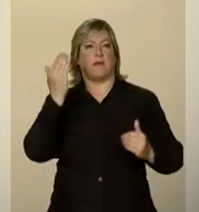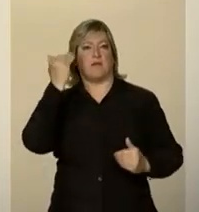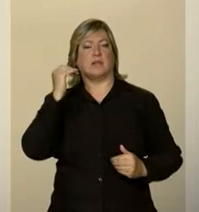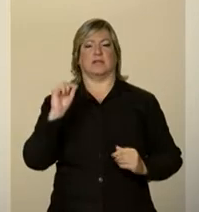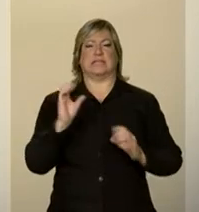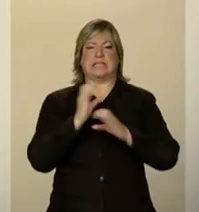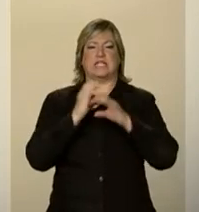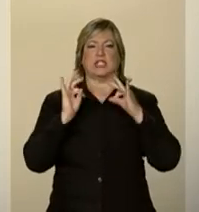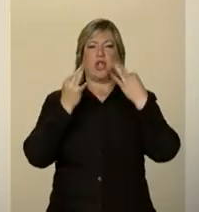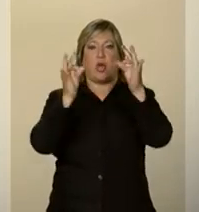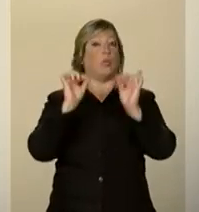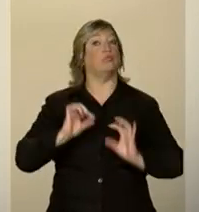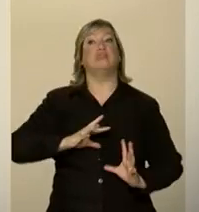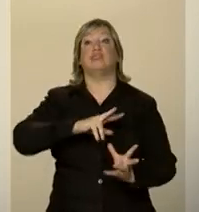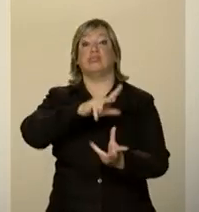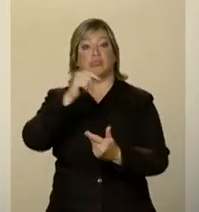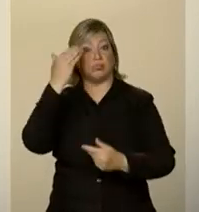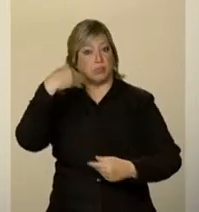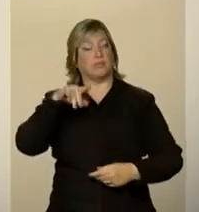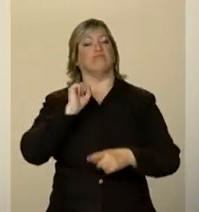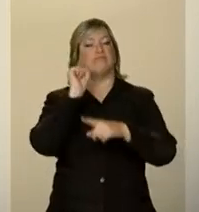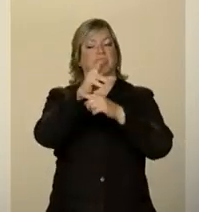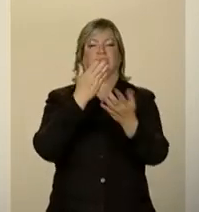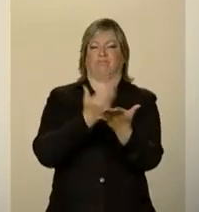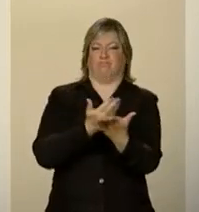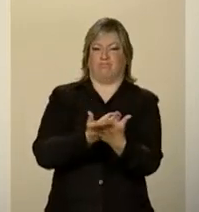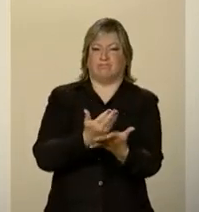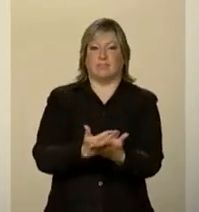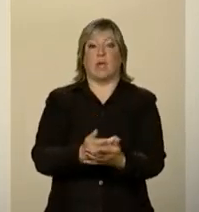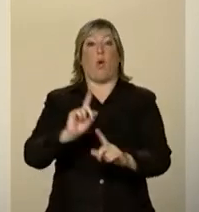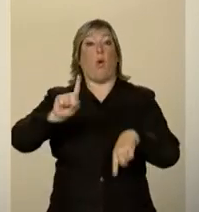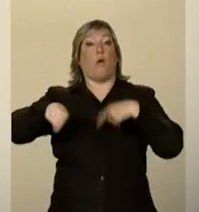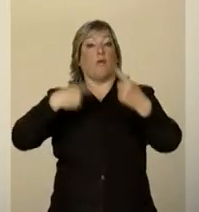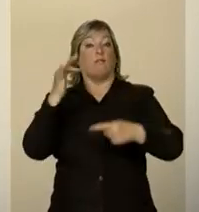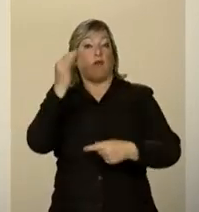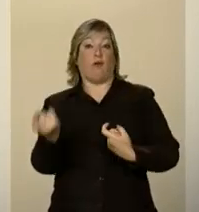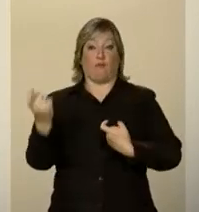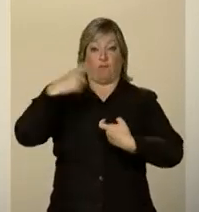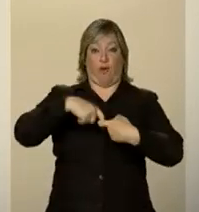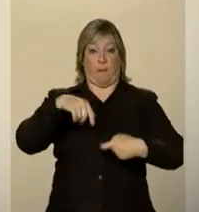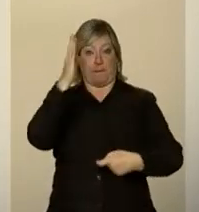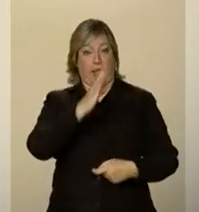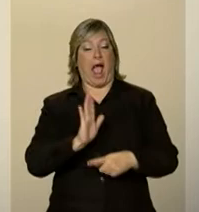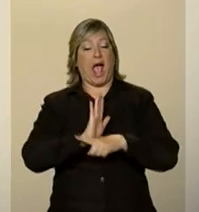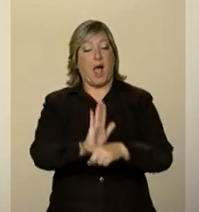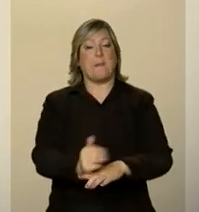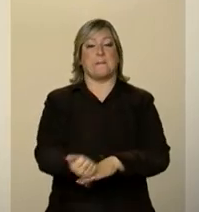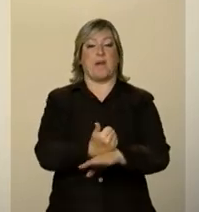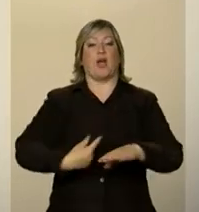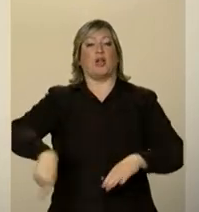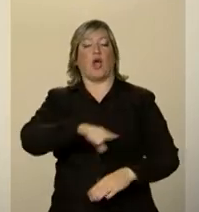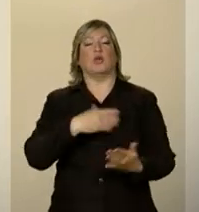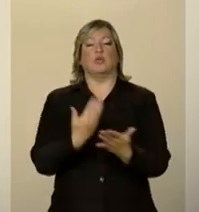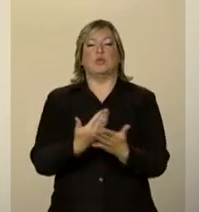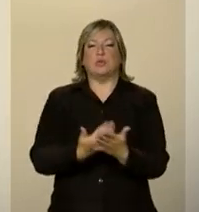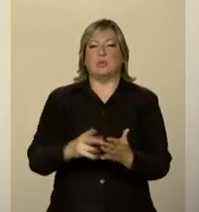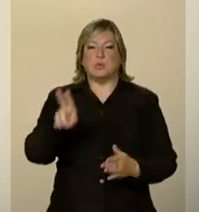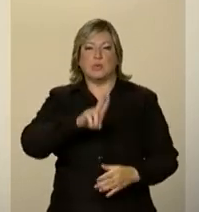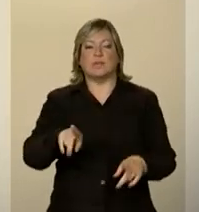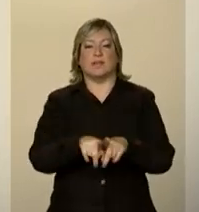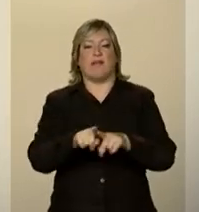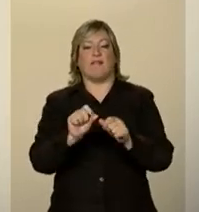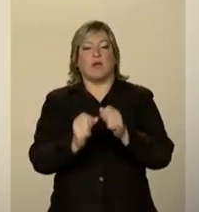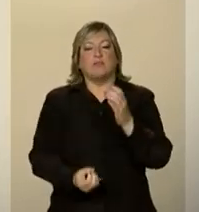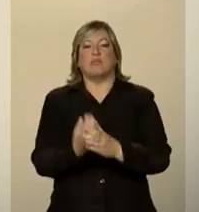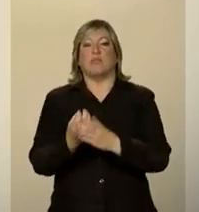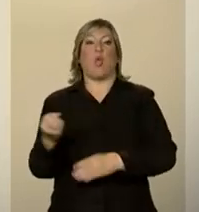ciência e tecnologia no planeta e Quando voltarem ao Brasil vão ajudar a melhorar as nossas universidades e